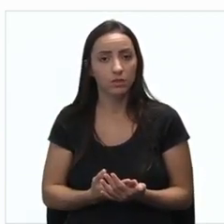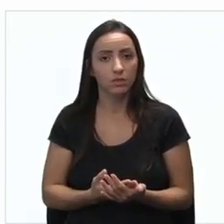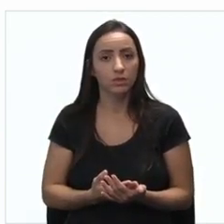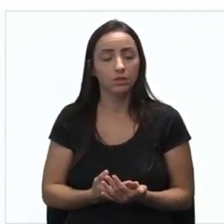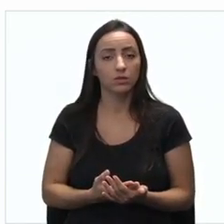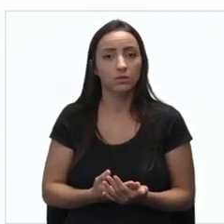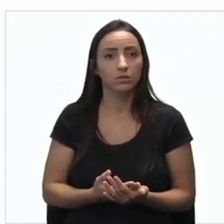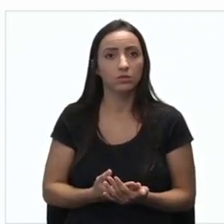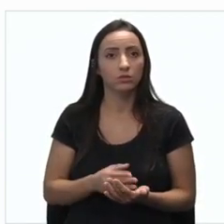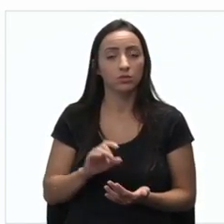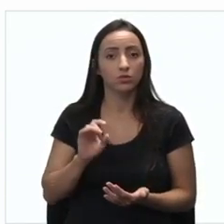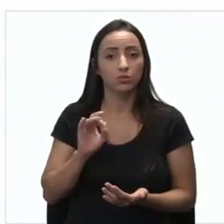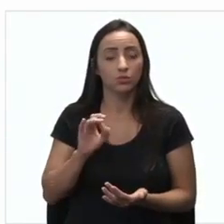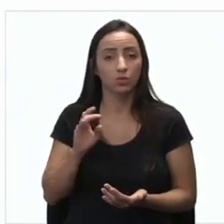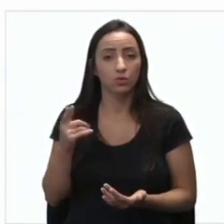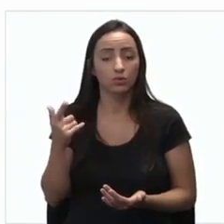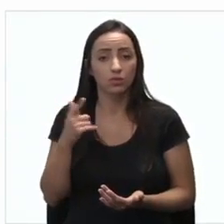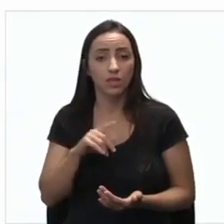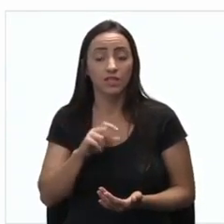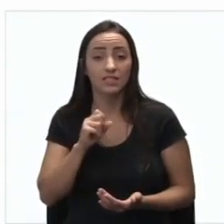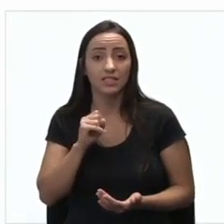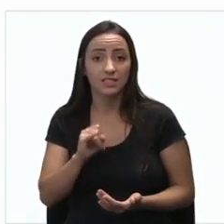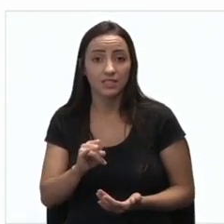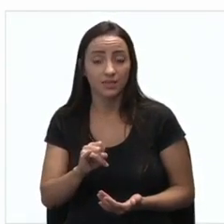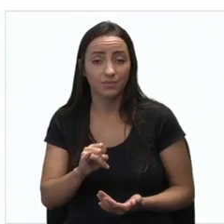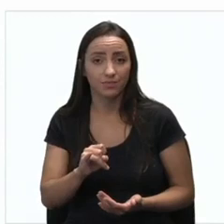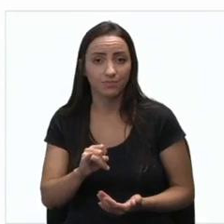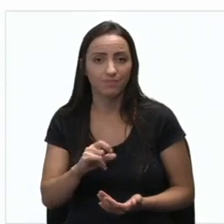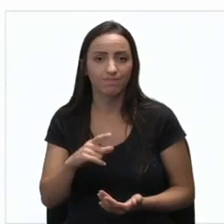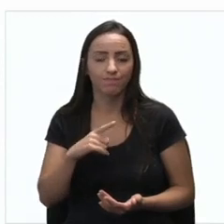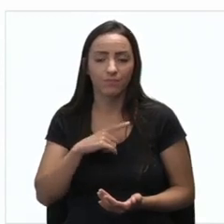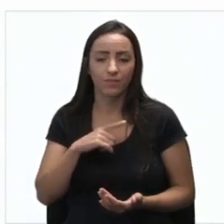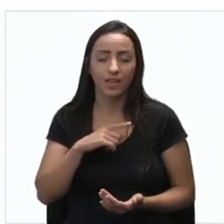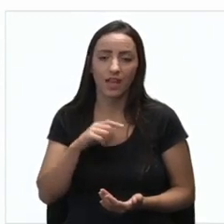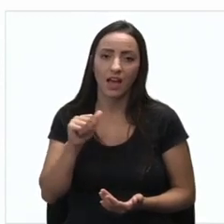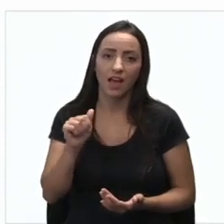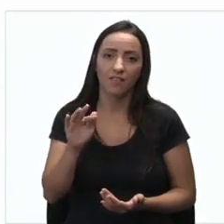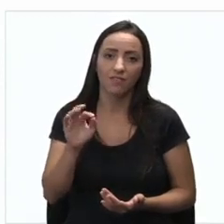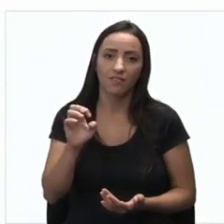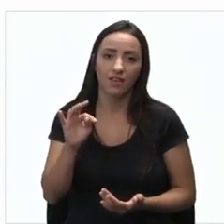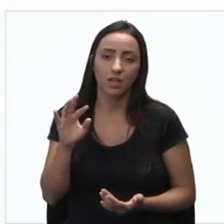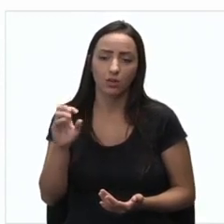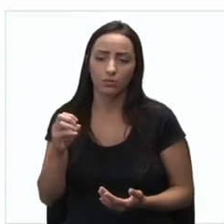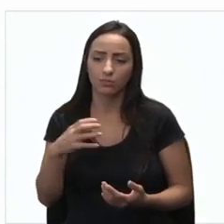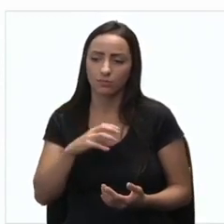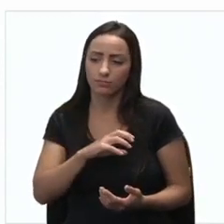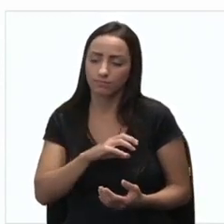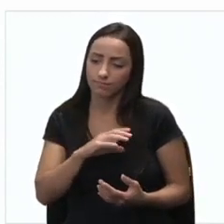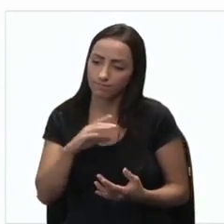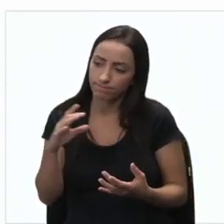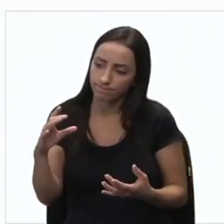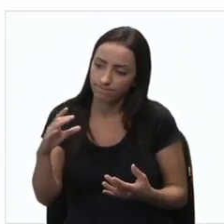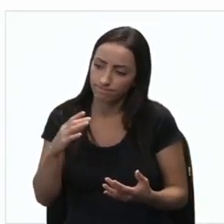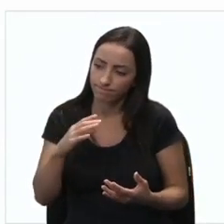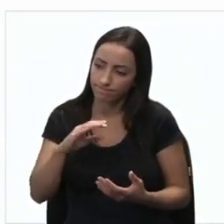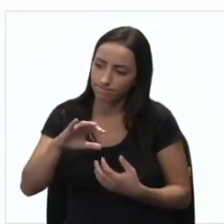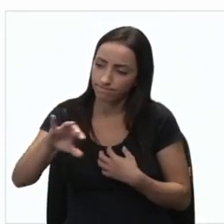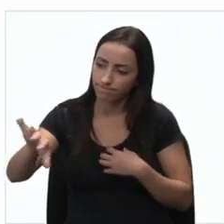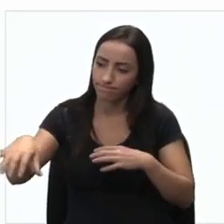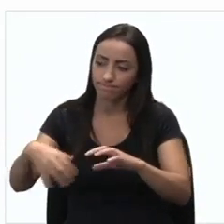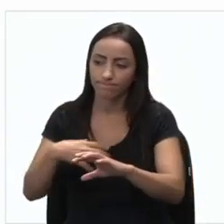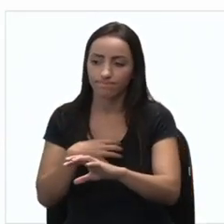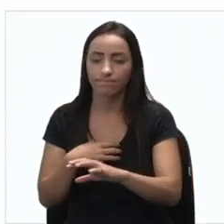construído com base no afeto, né? Com base no